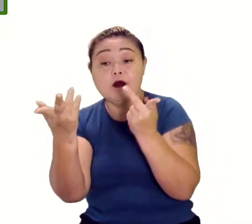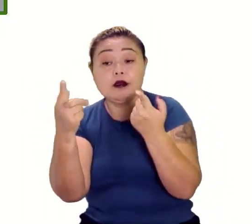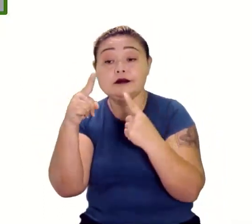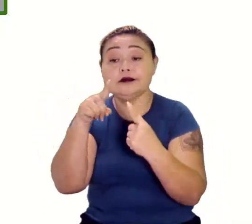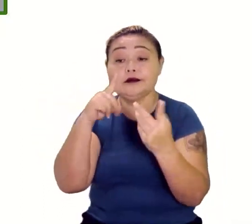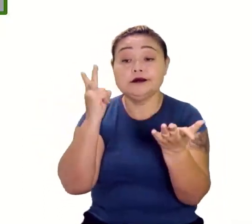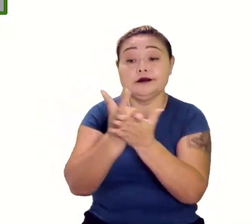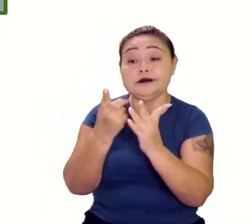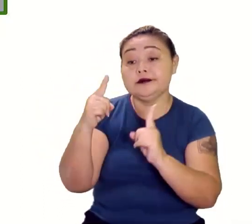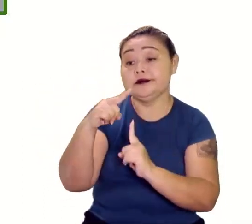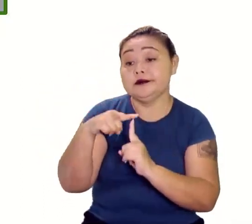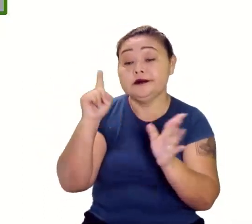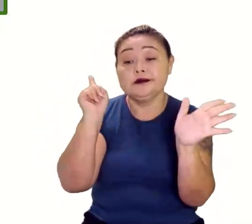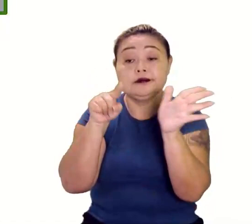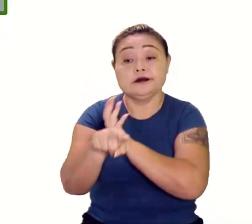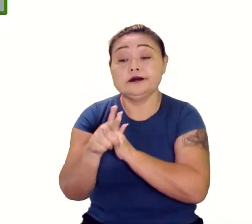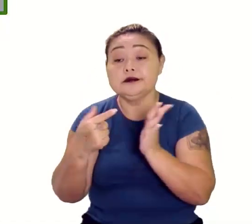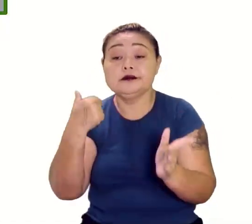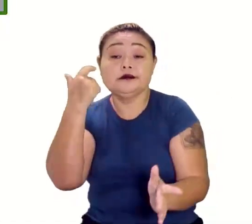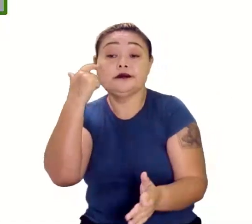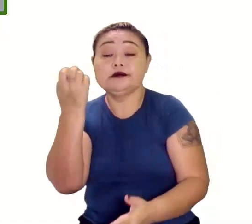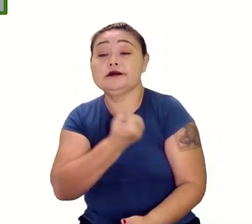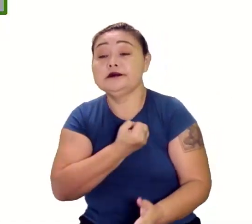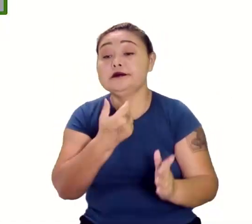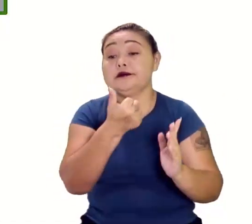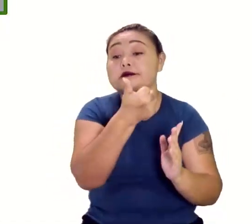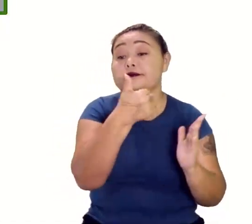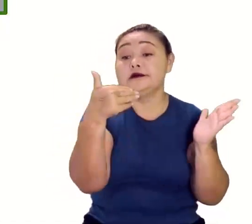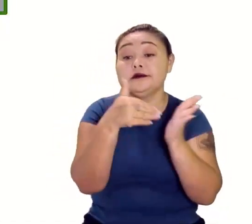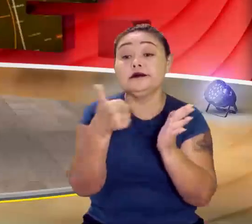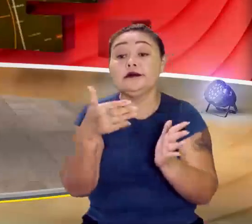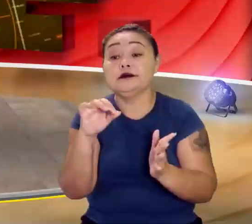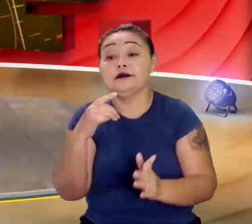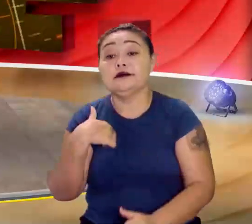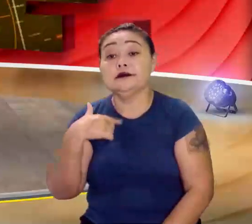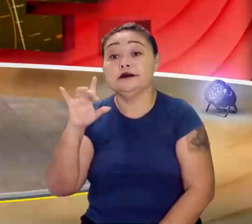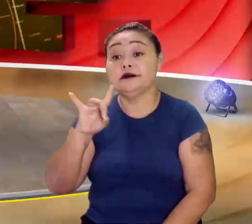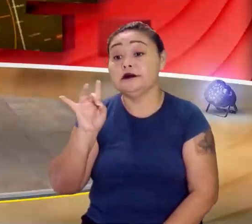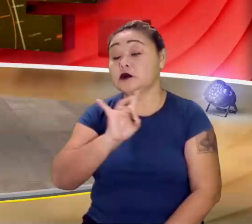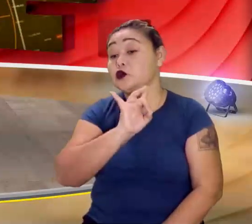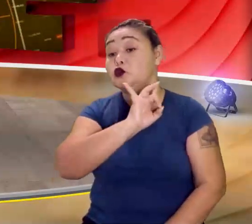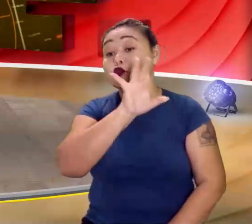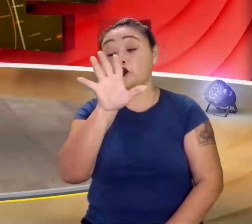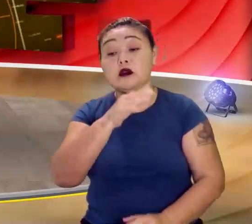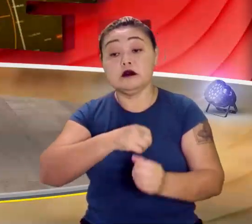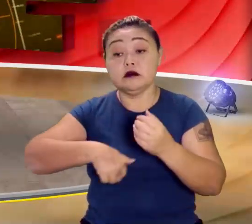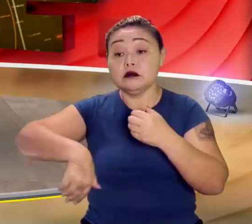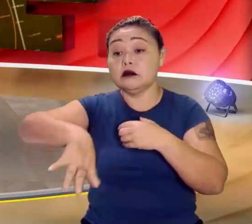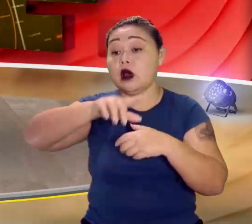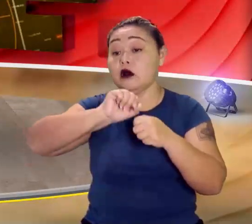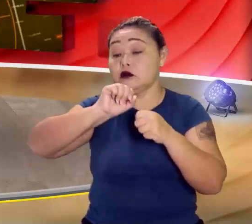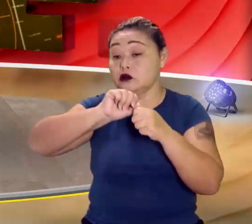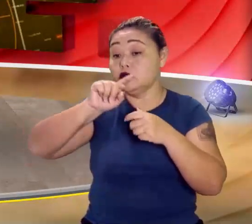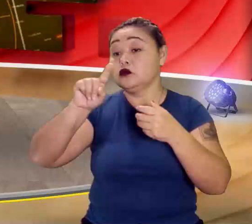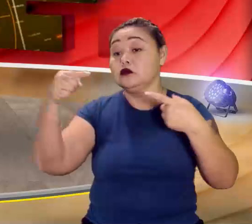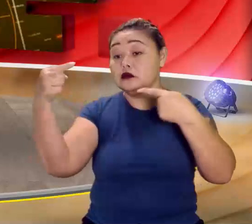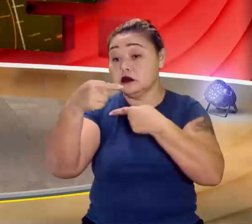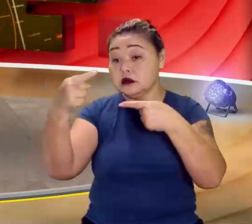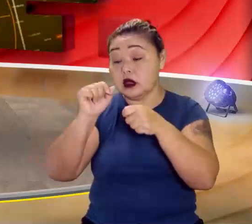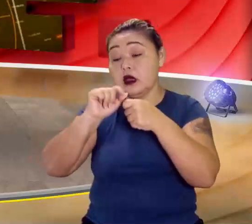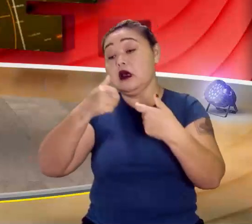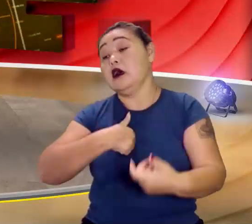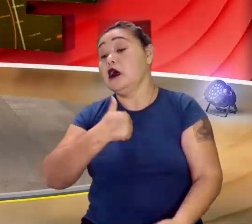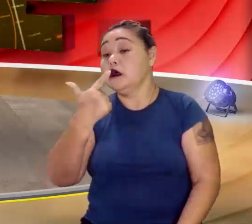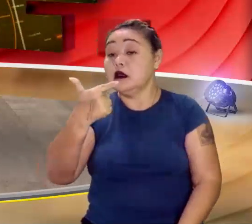perguntou. Pense no número de 1 a 10, né? Só vai nos inteiros. Aí a gente só fica nos inteiros, pensa no 3, no